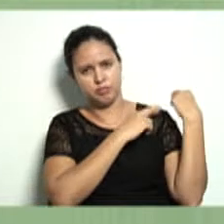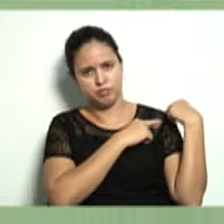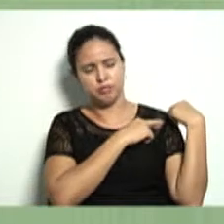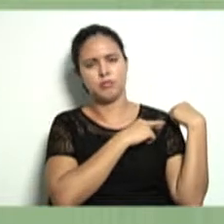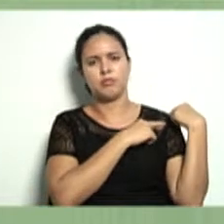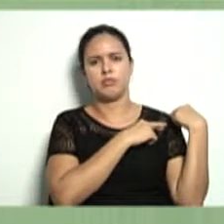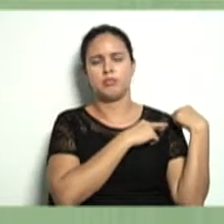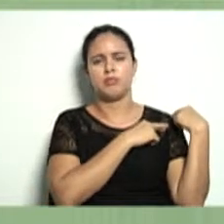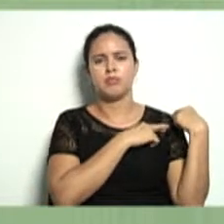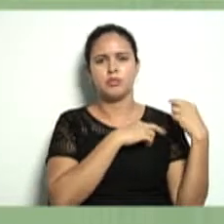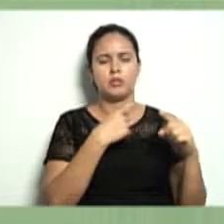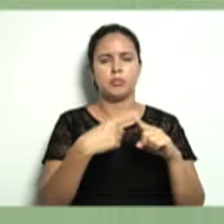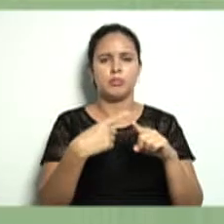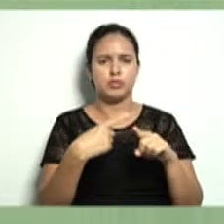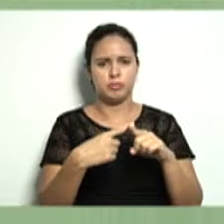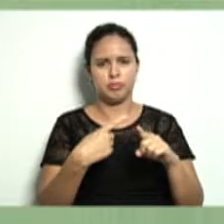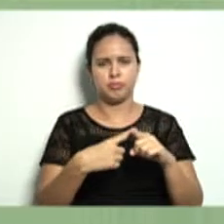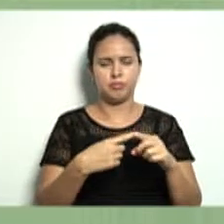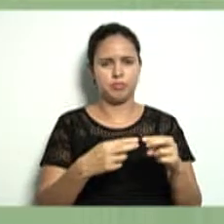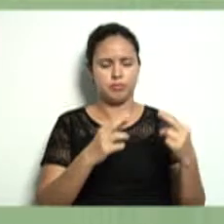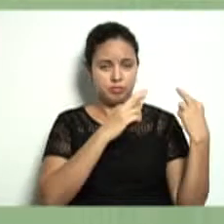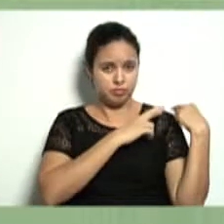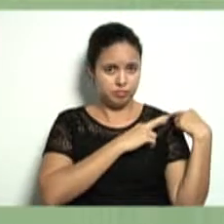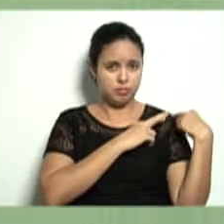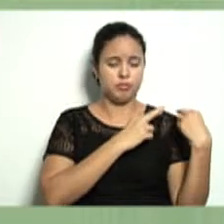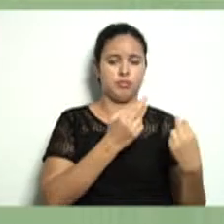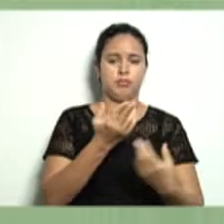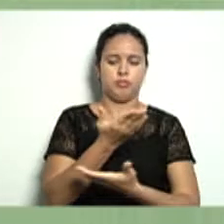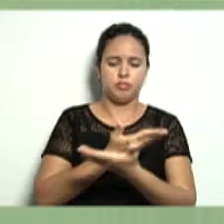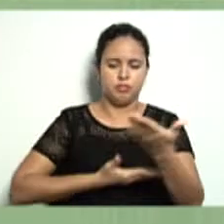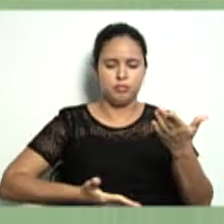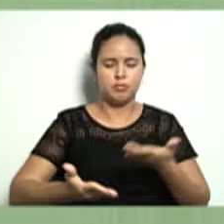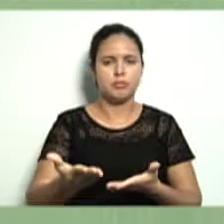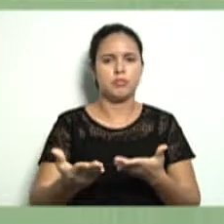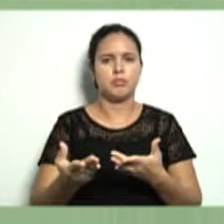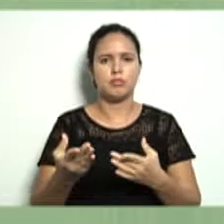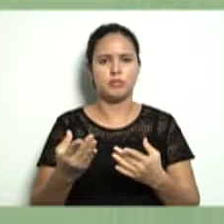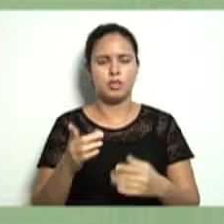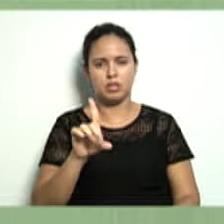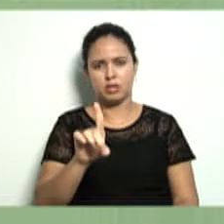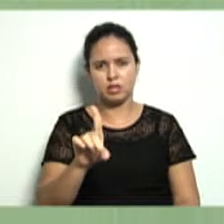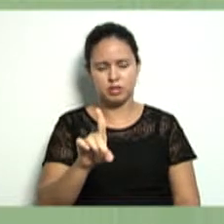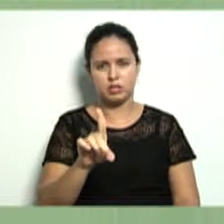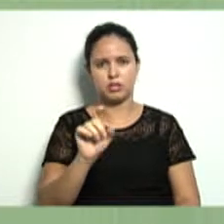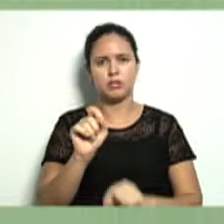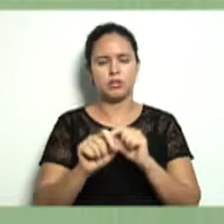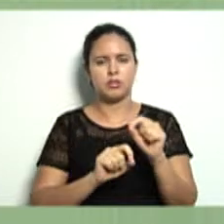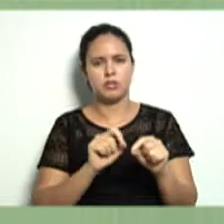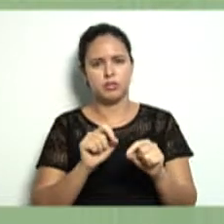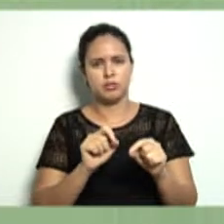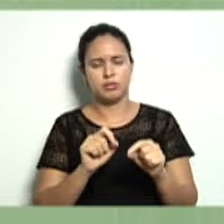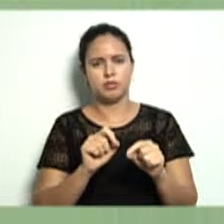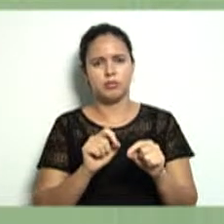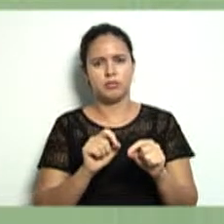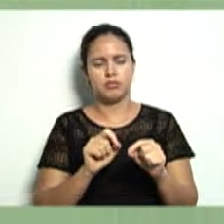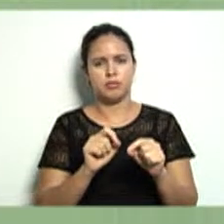pelos resultados fica compartilhada. E a alternativa D traz que o